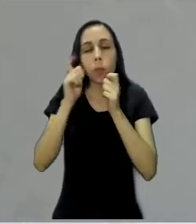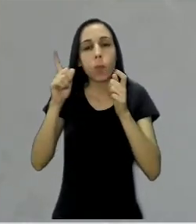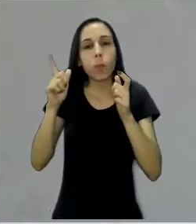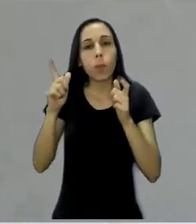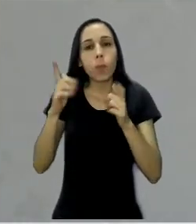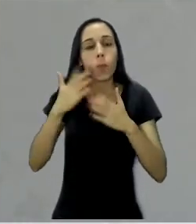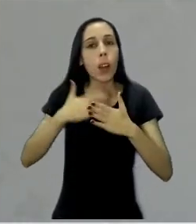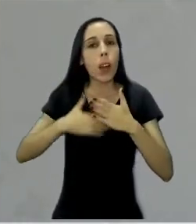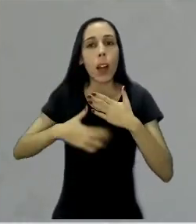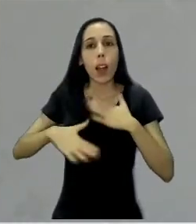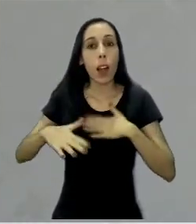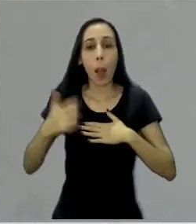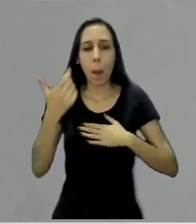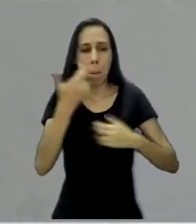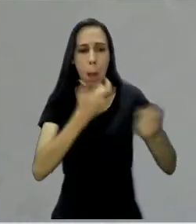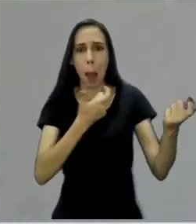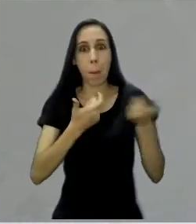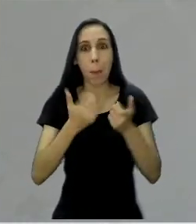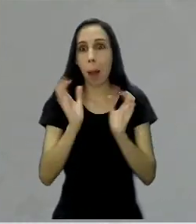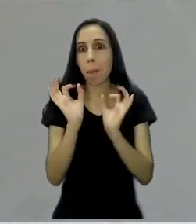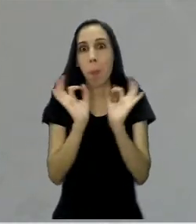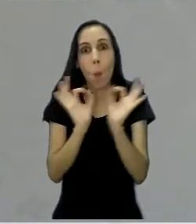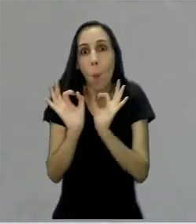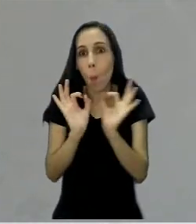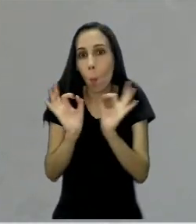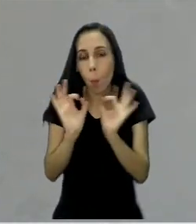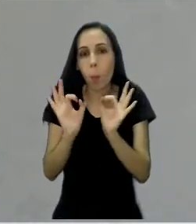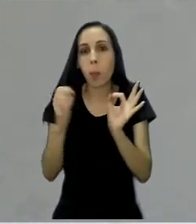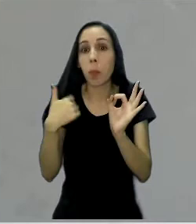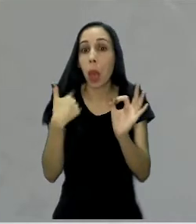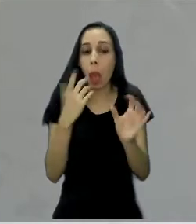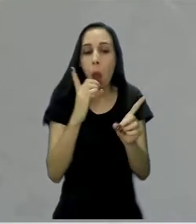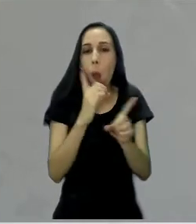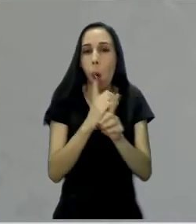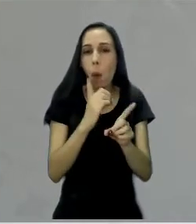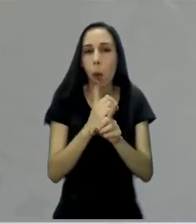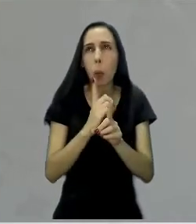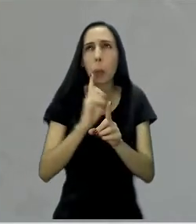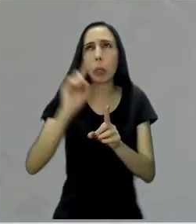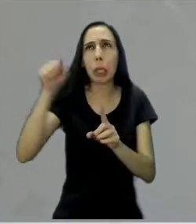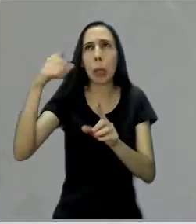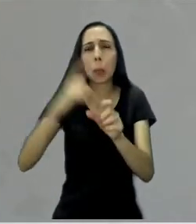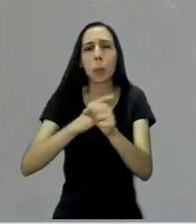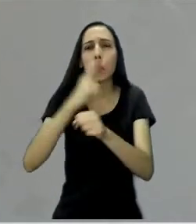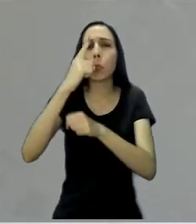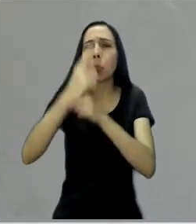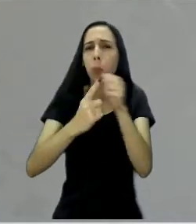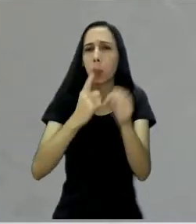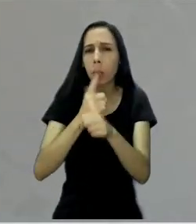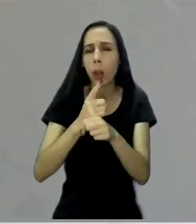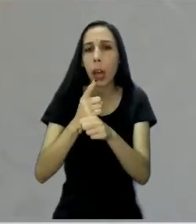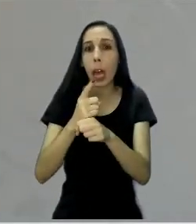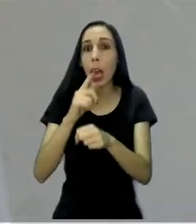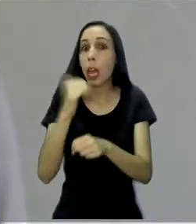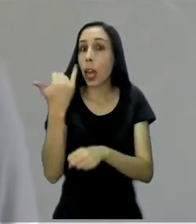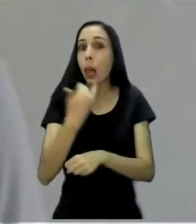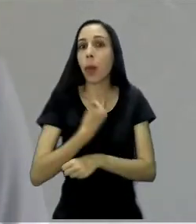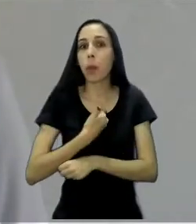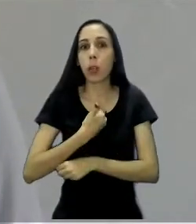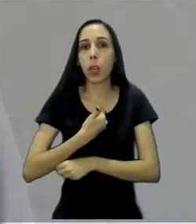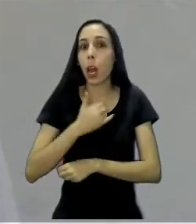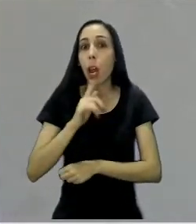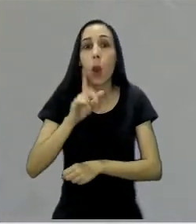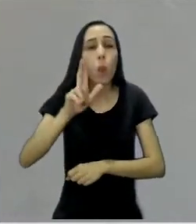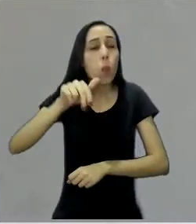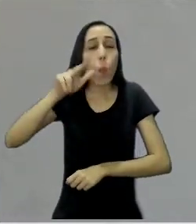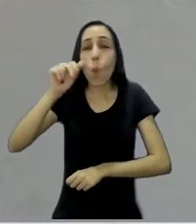levantou bem calminho, não me disse nada. Eu encontrei com ela um ano depois e ela disse,